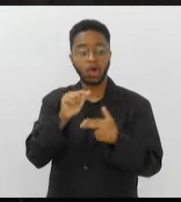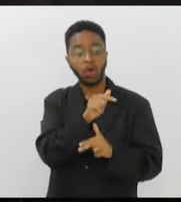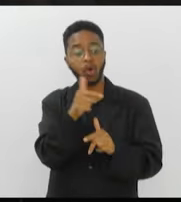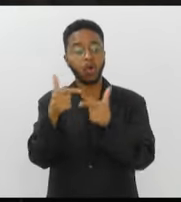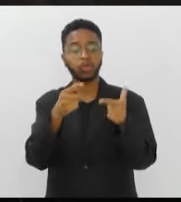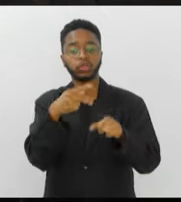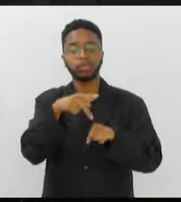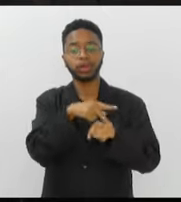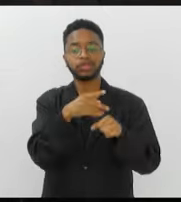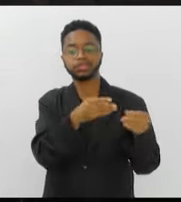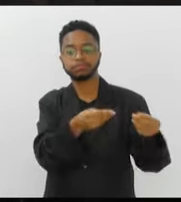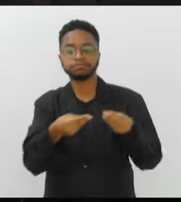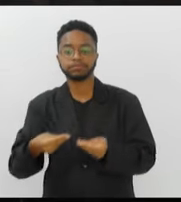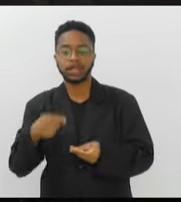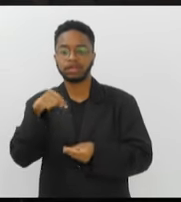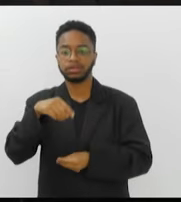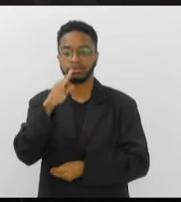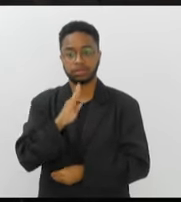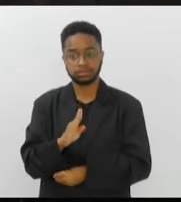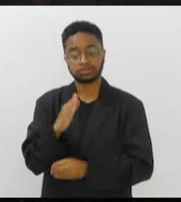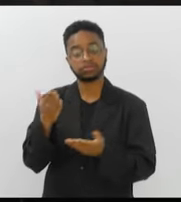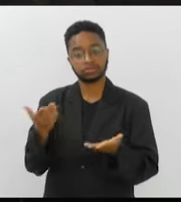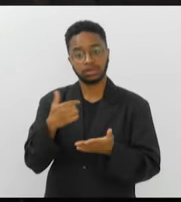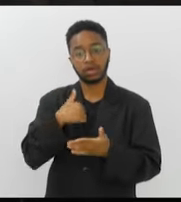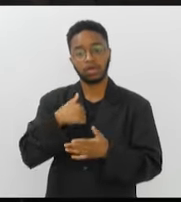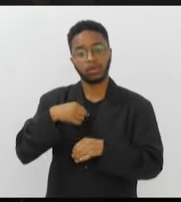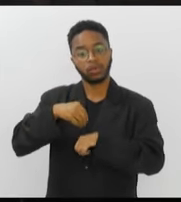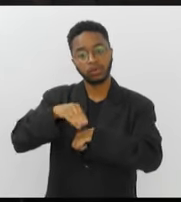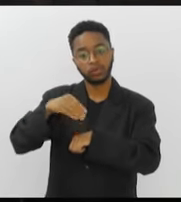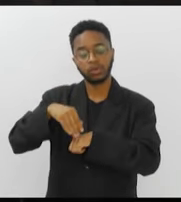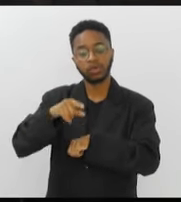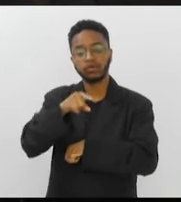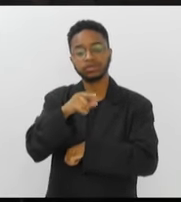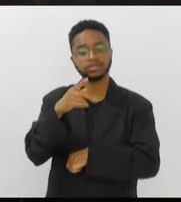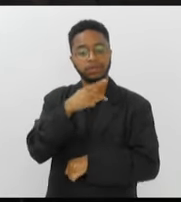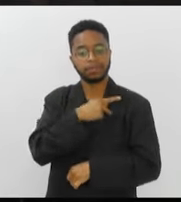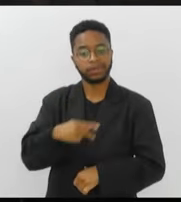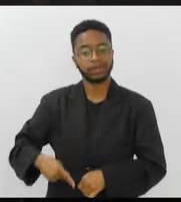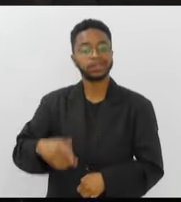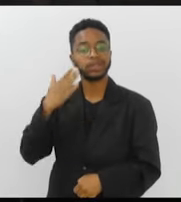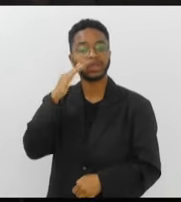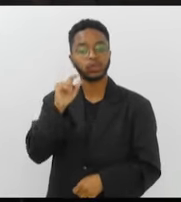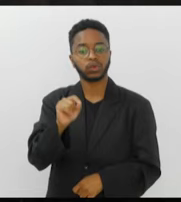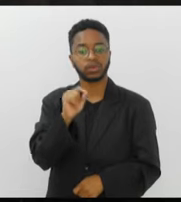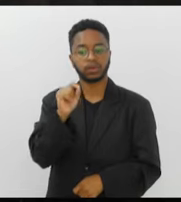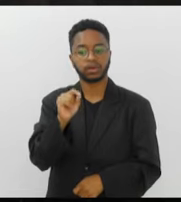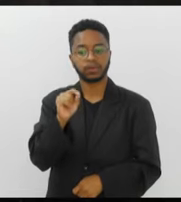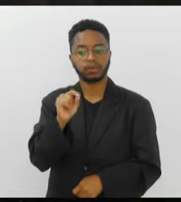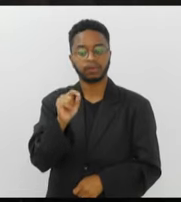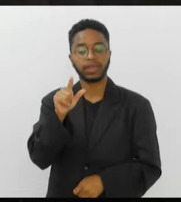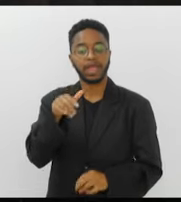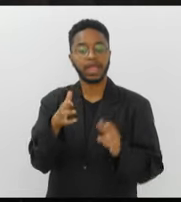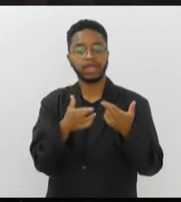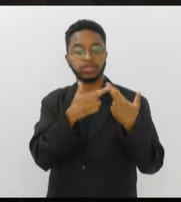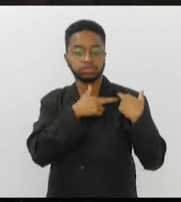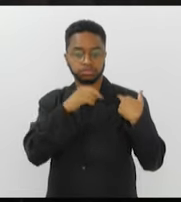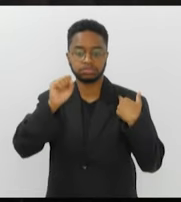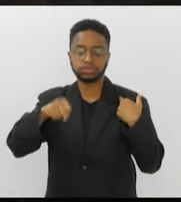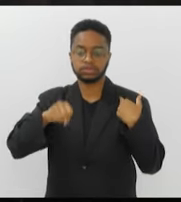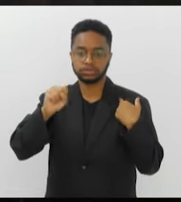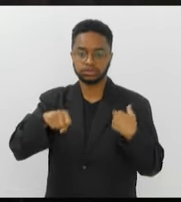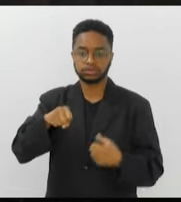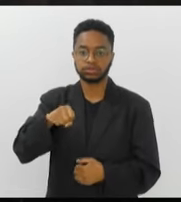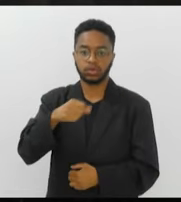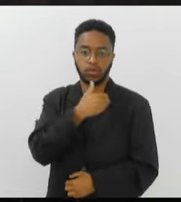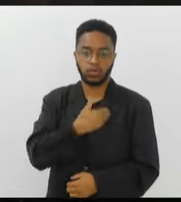Só para você entender, eu não sei qual compromisso que você tem, mas só para você entender que é responsabilidade, sim,